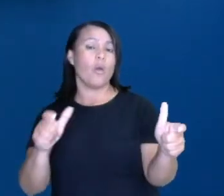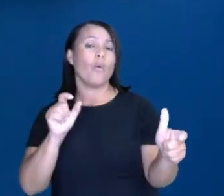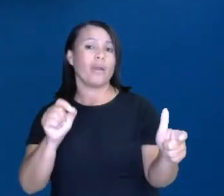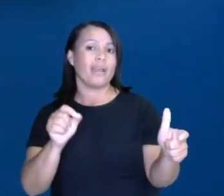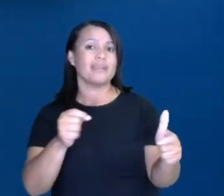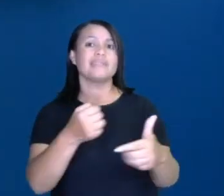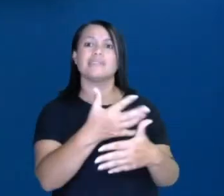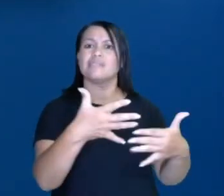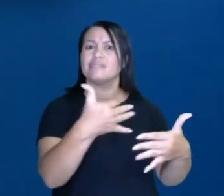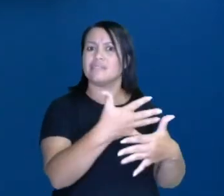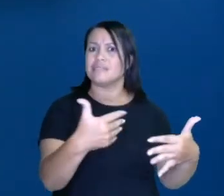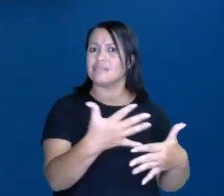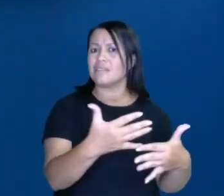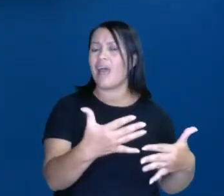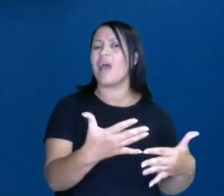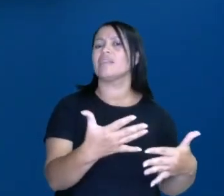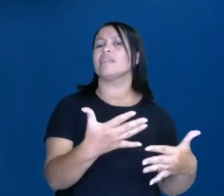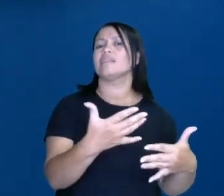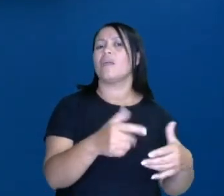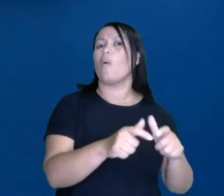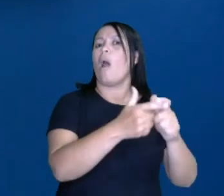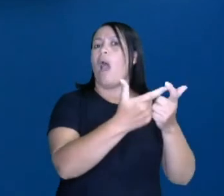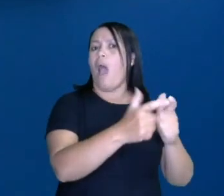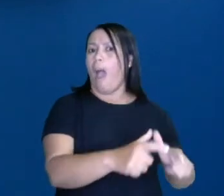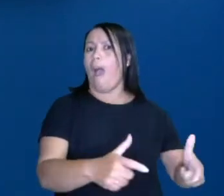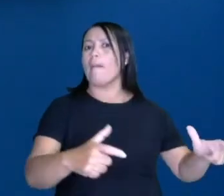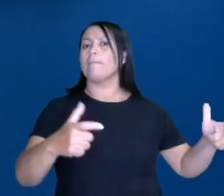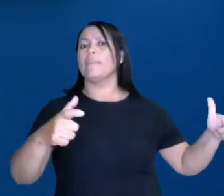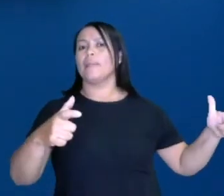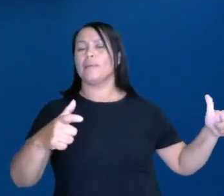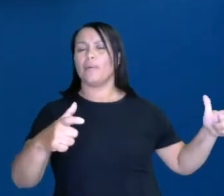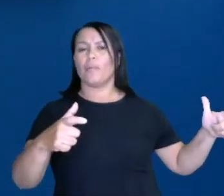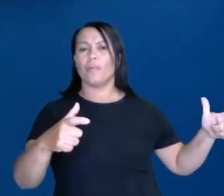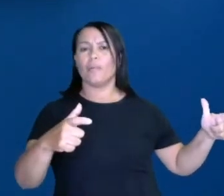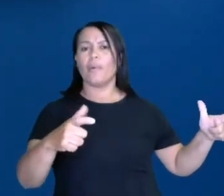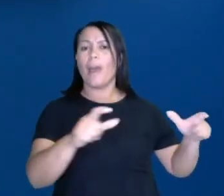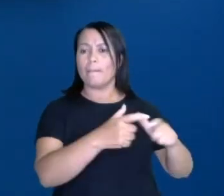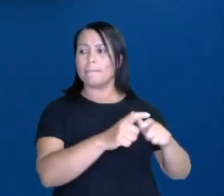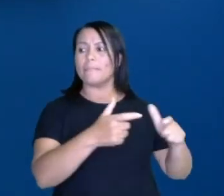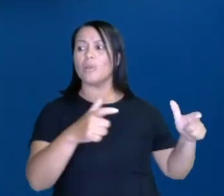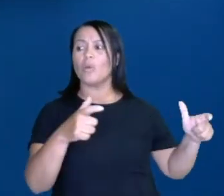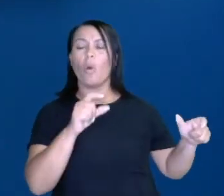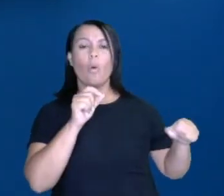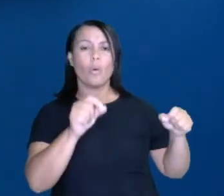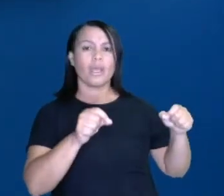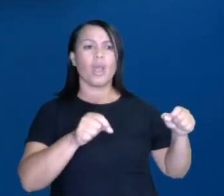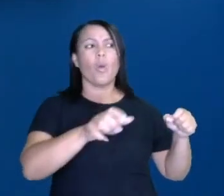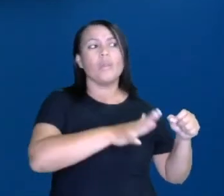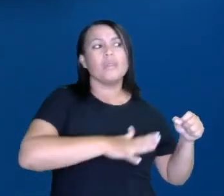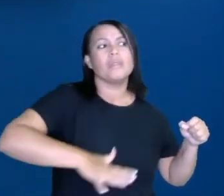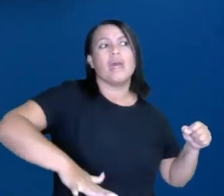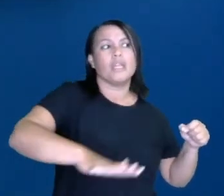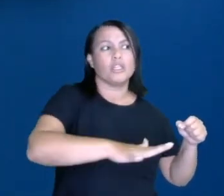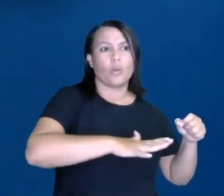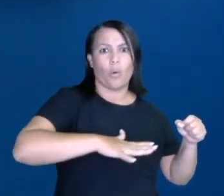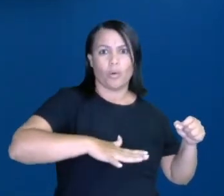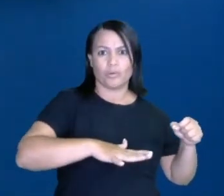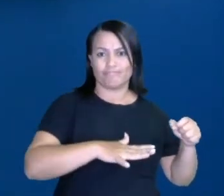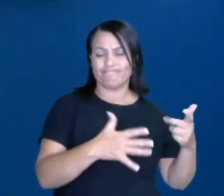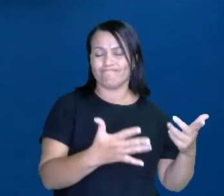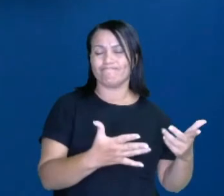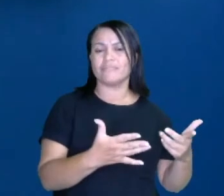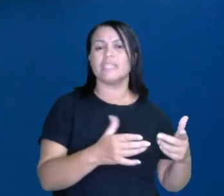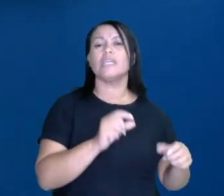de cidade. Então, ela ampliou o seu território